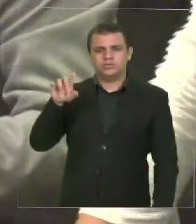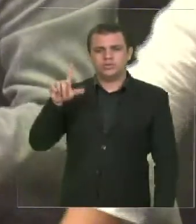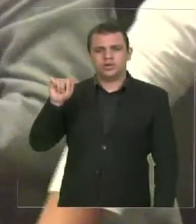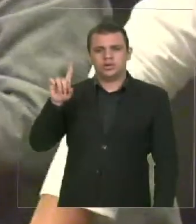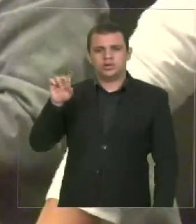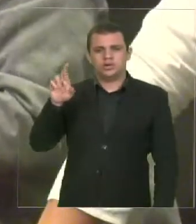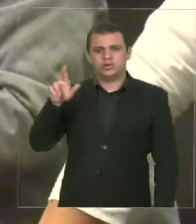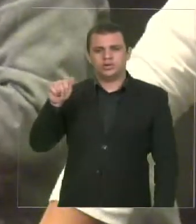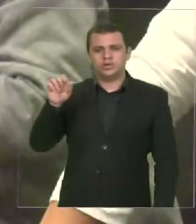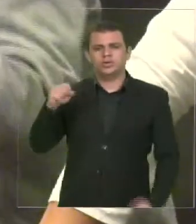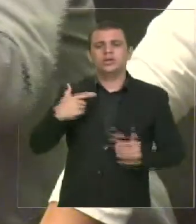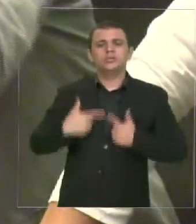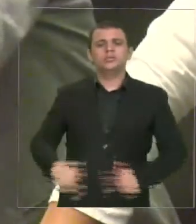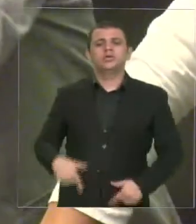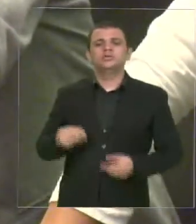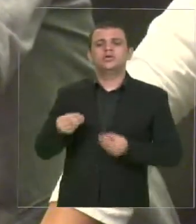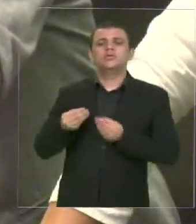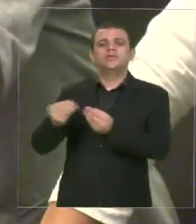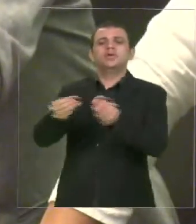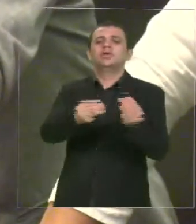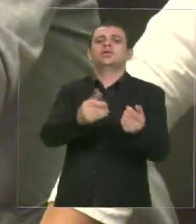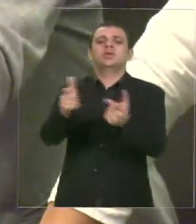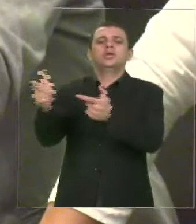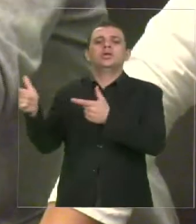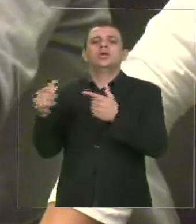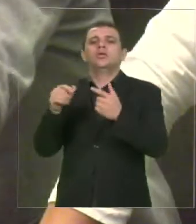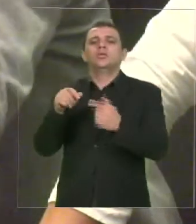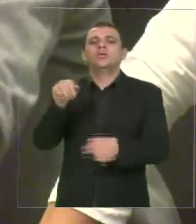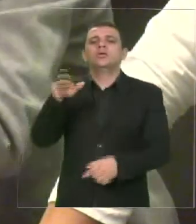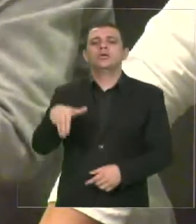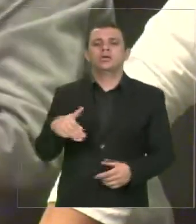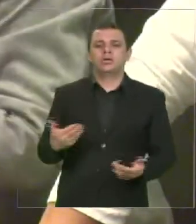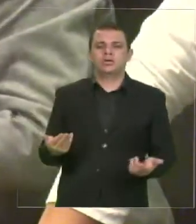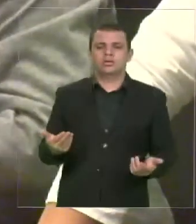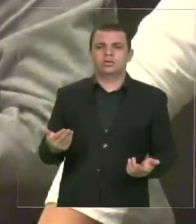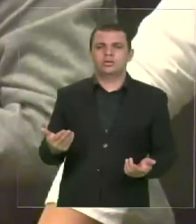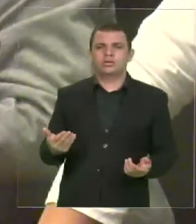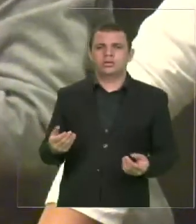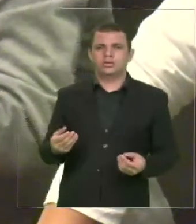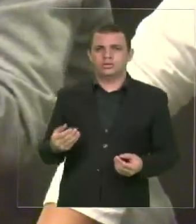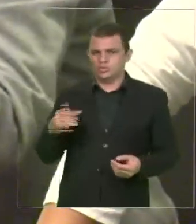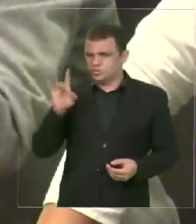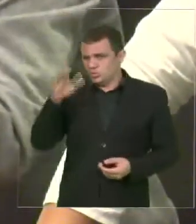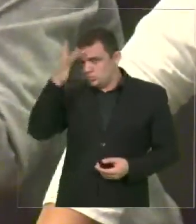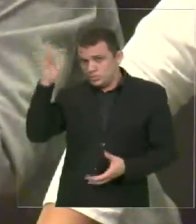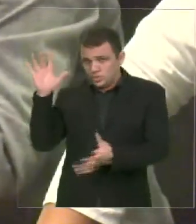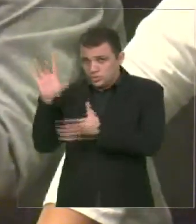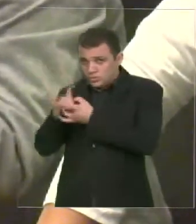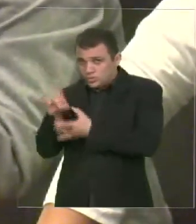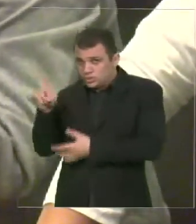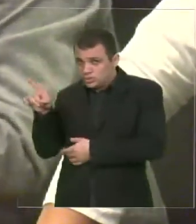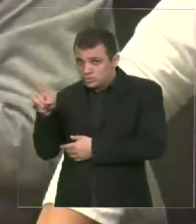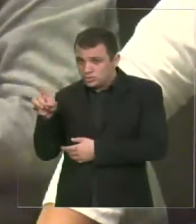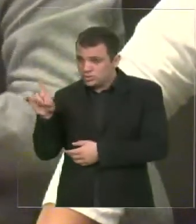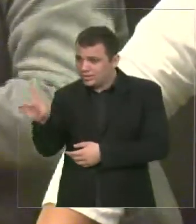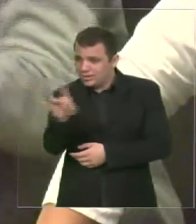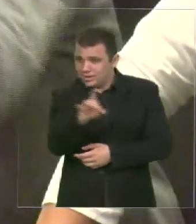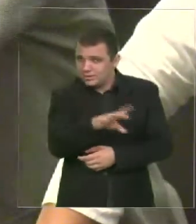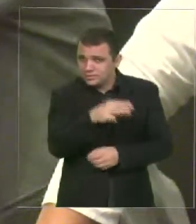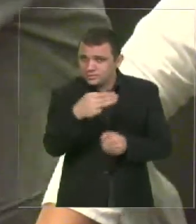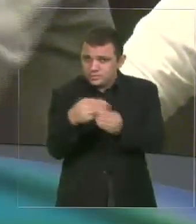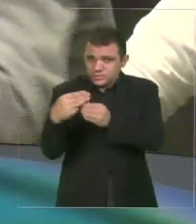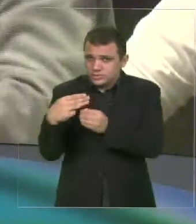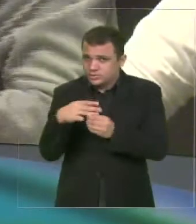vão essas motos niveladoras? São só para os aliados dele? Vai um para cada município do Estado? Vai um para município com tantos mil habitantes,